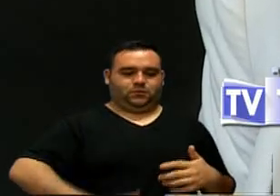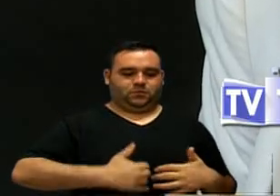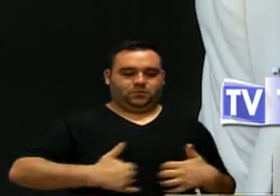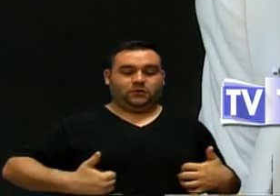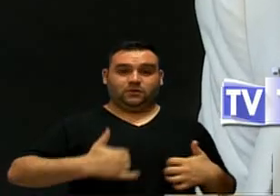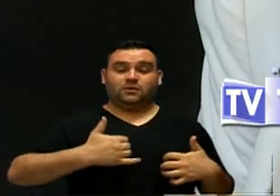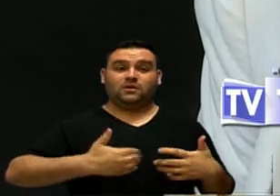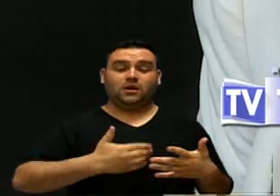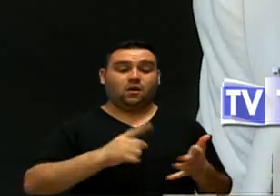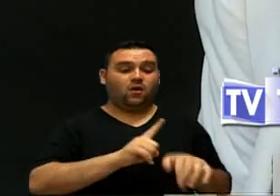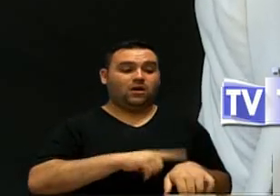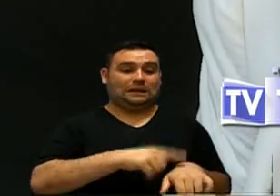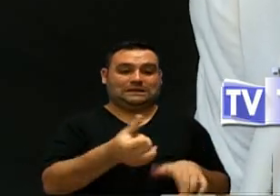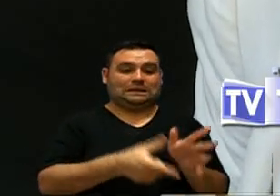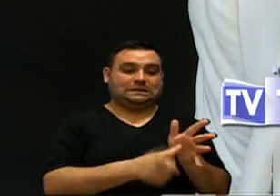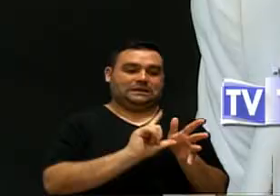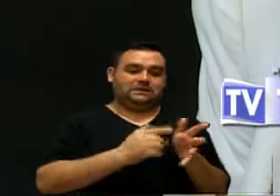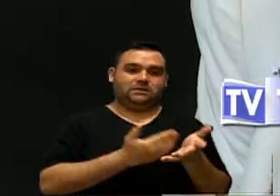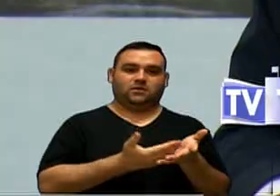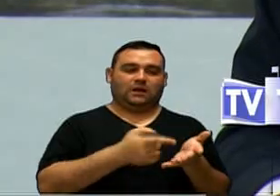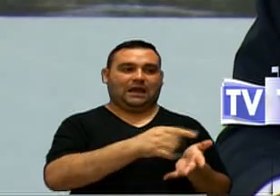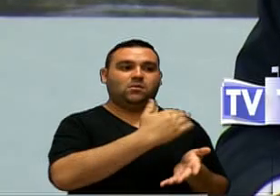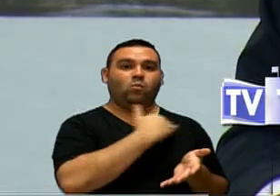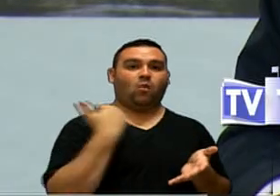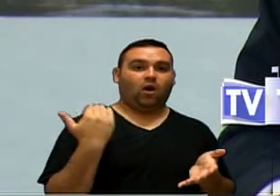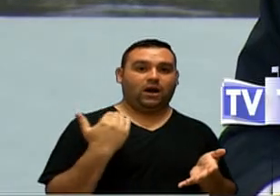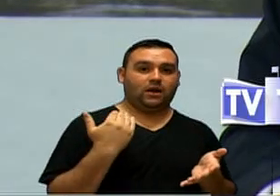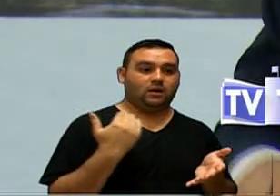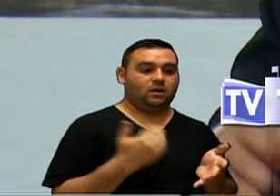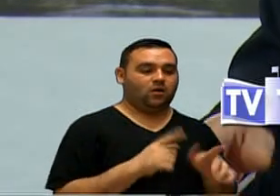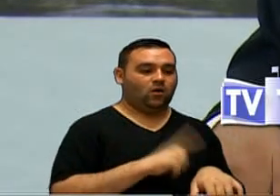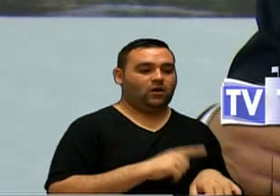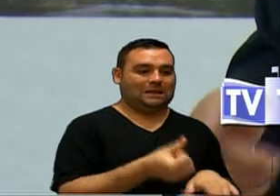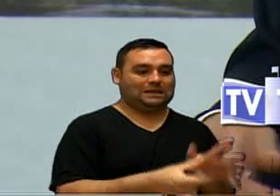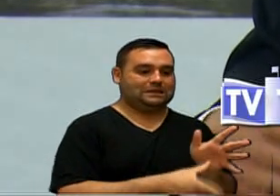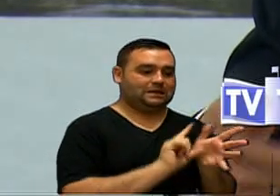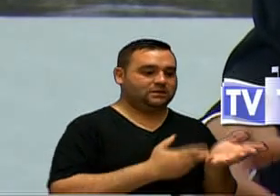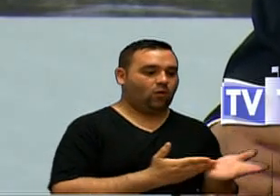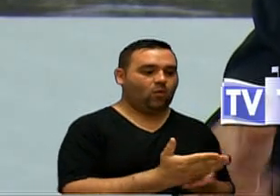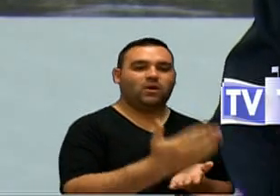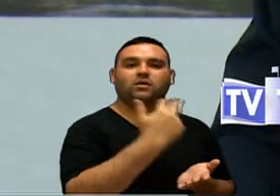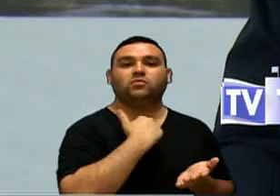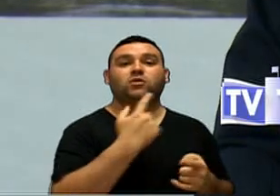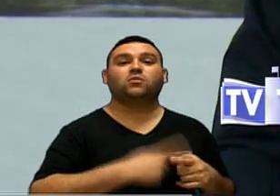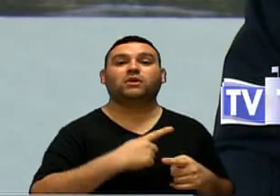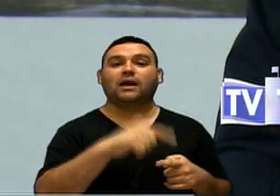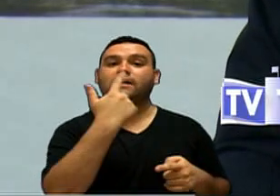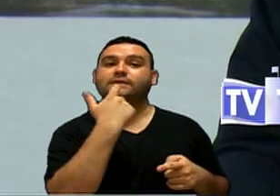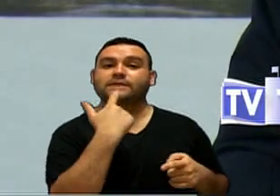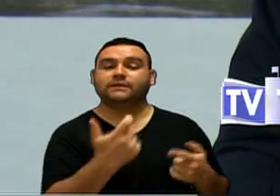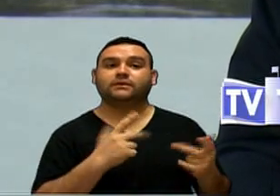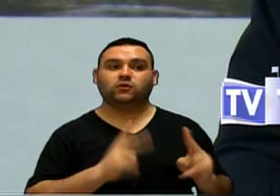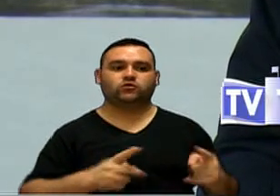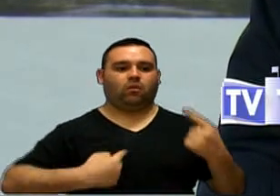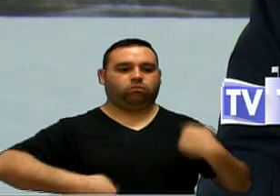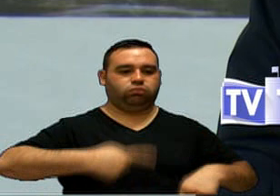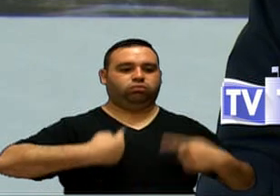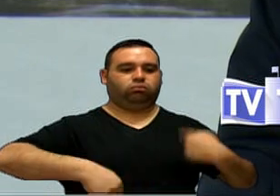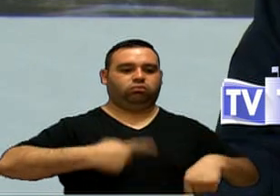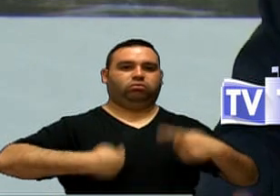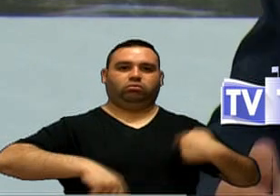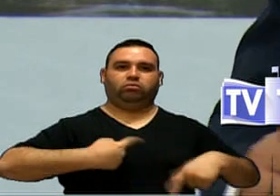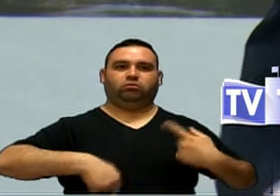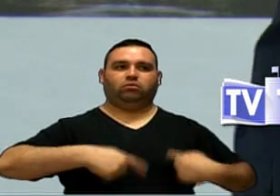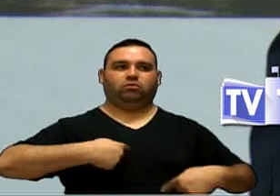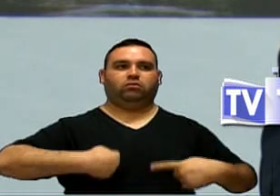ser iniciada antes de 6 horas do óbito, exatamente pela pelo sangue, né, que ainda é ativo dentro do